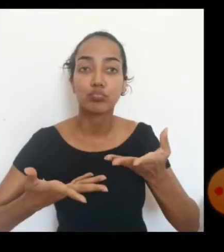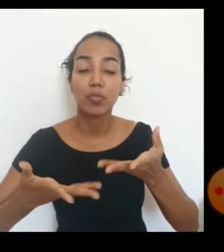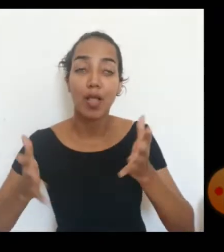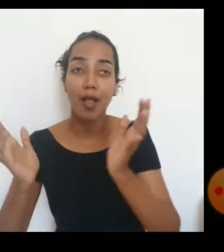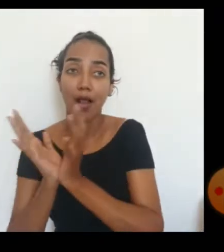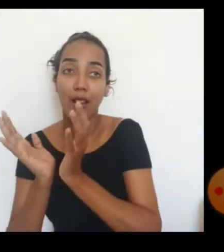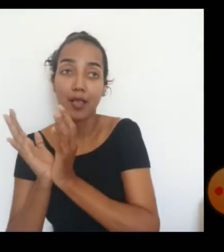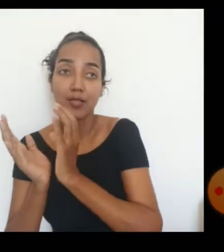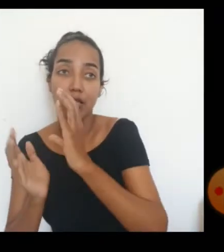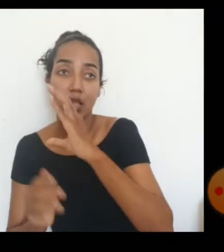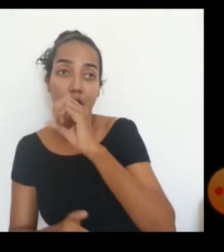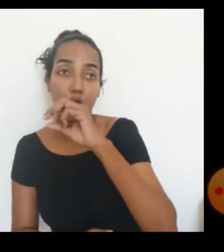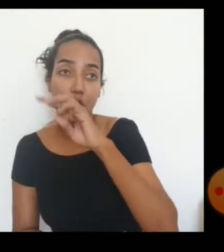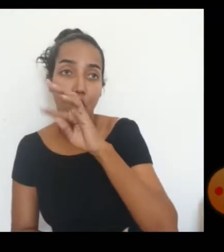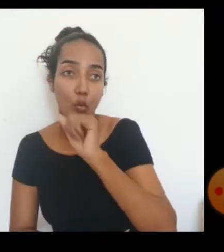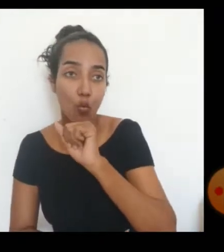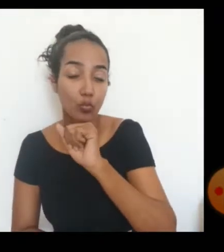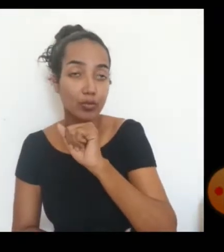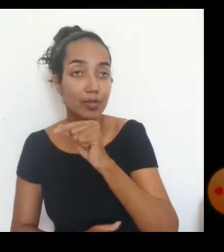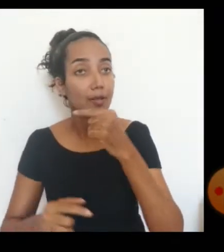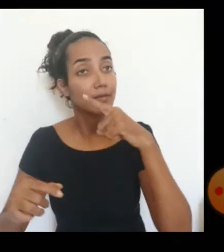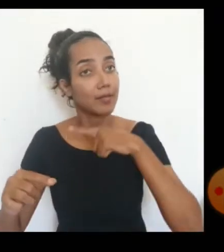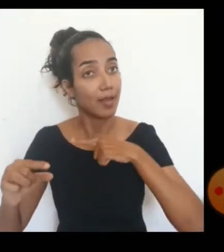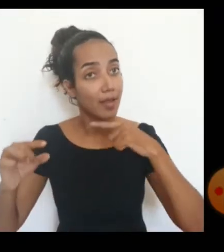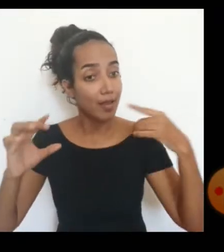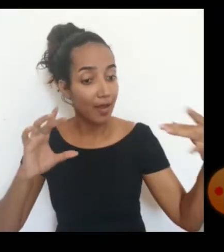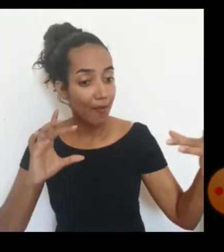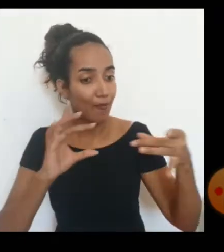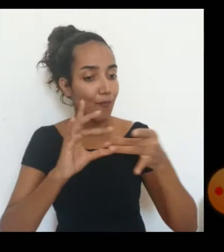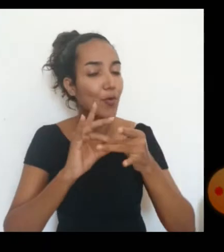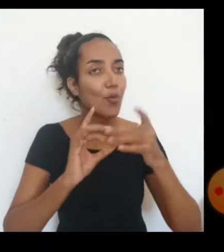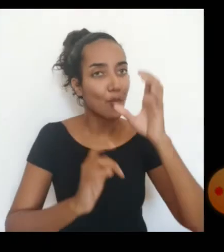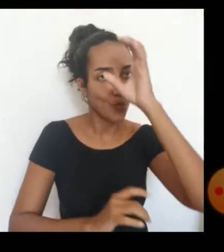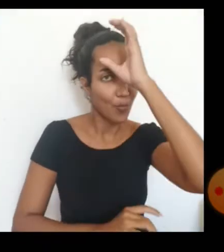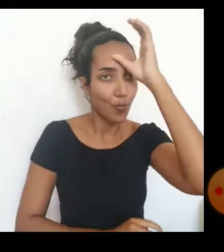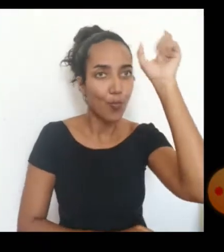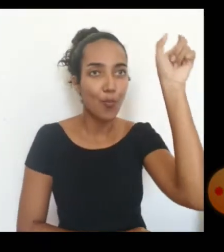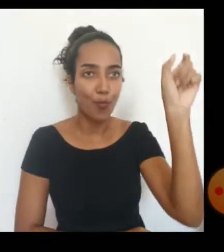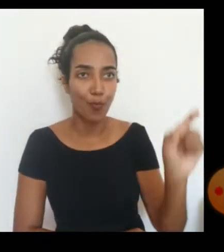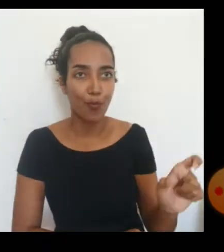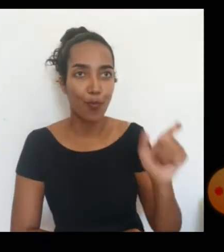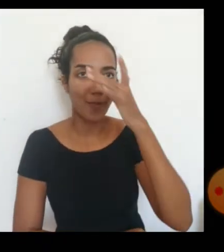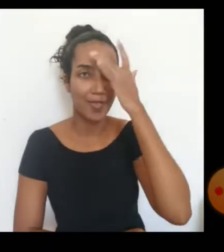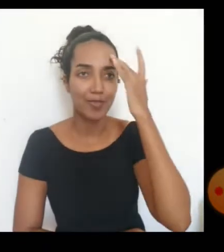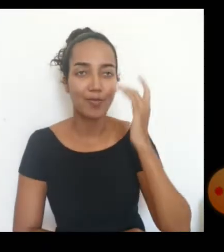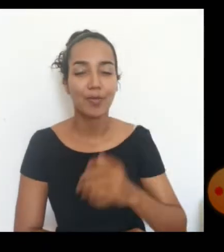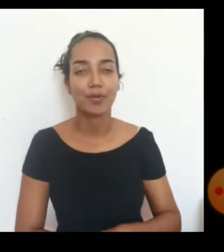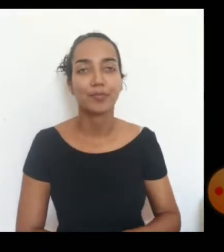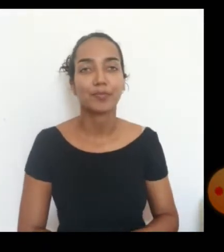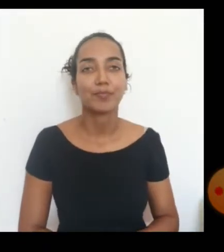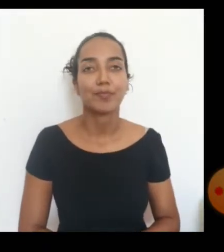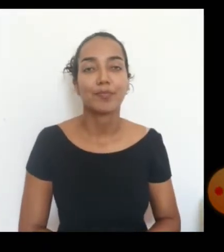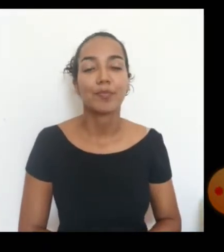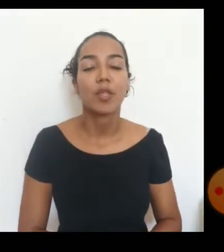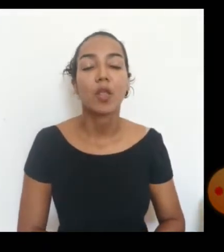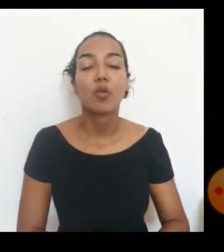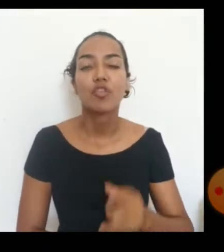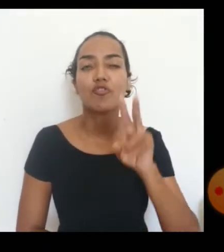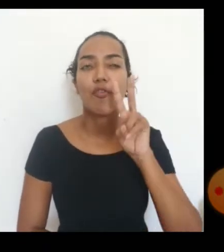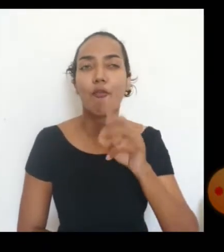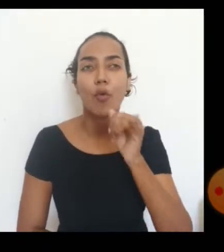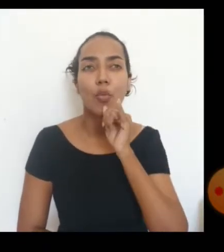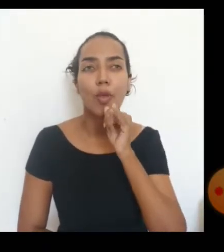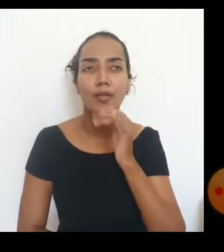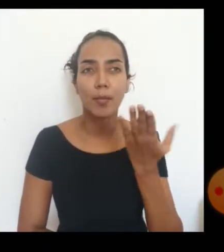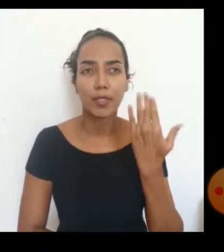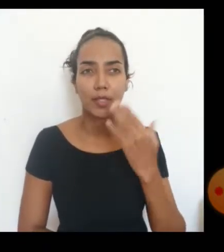ou está associada a um cliente. A diferença nessa associação, como a gente já viu no outro exemplo, a, o